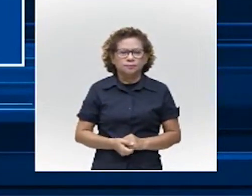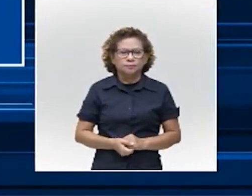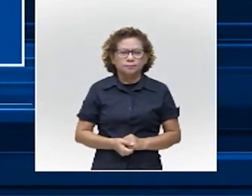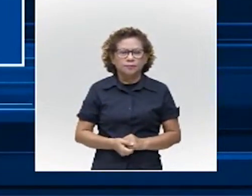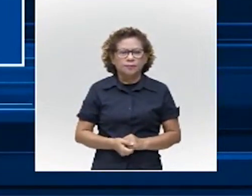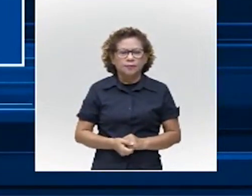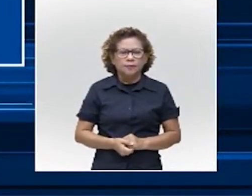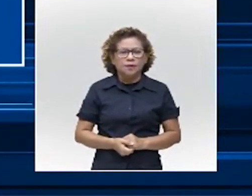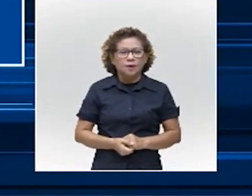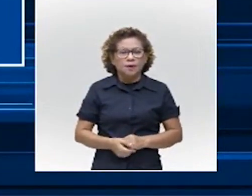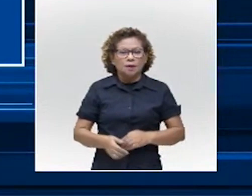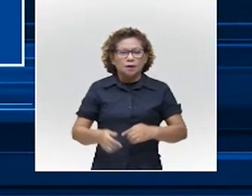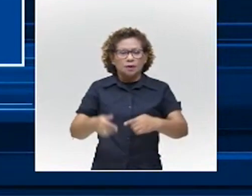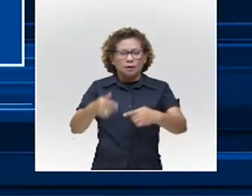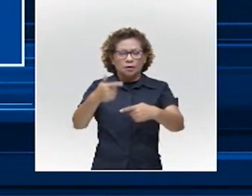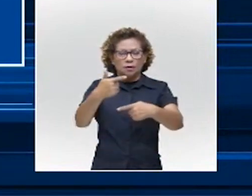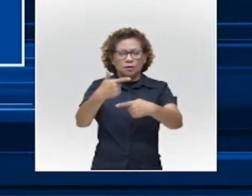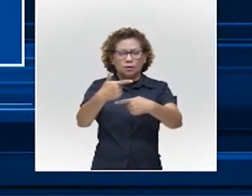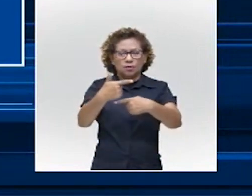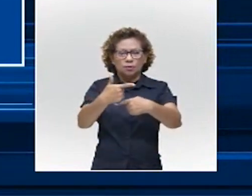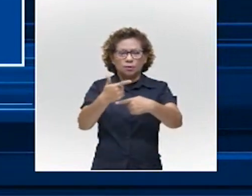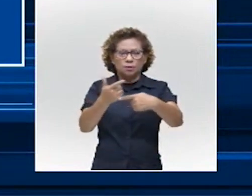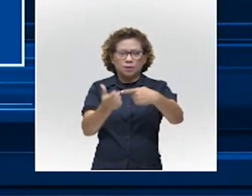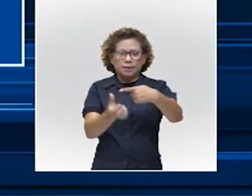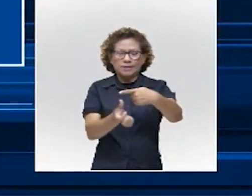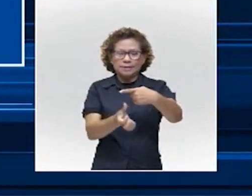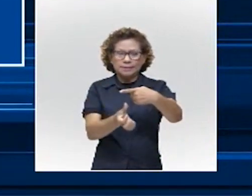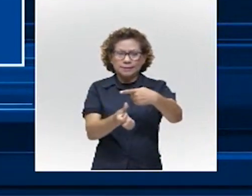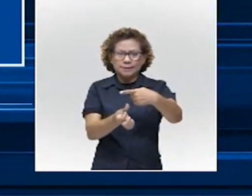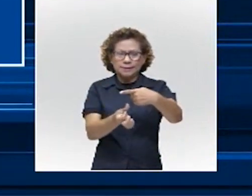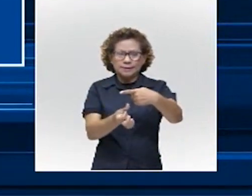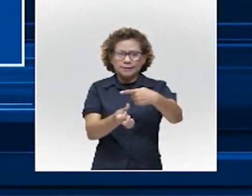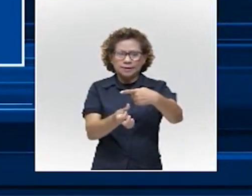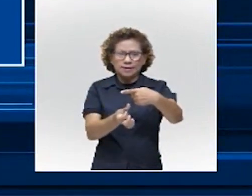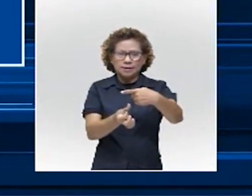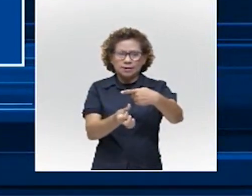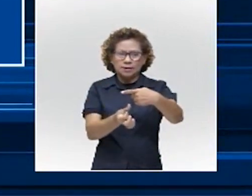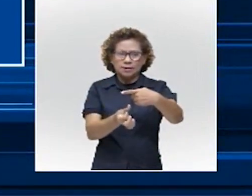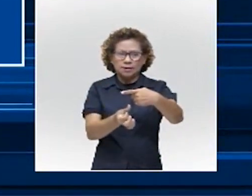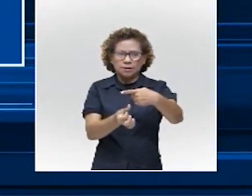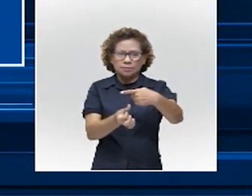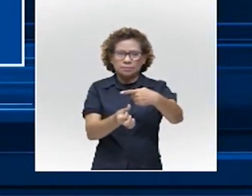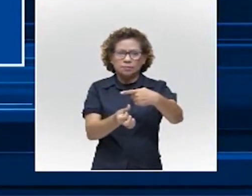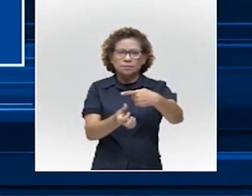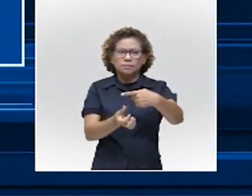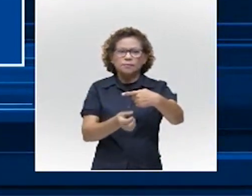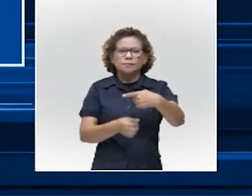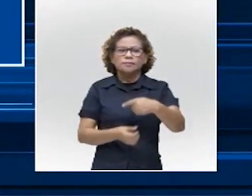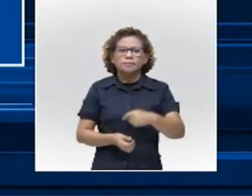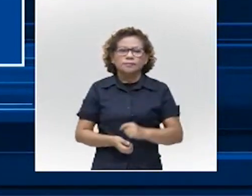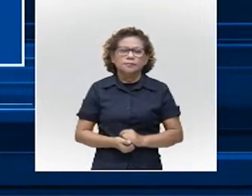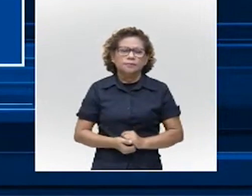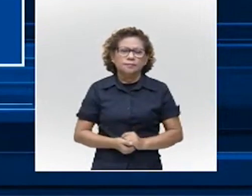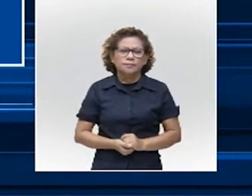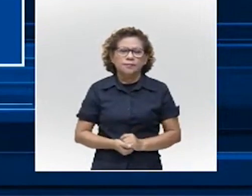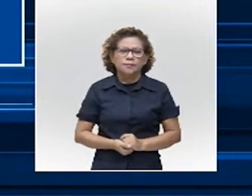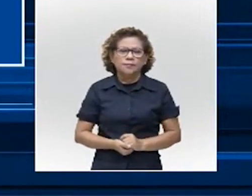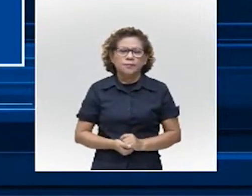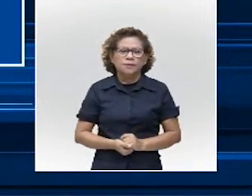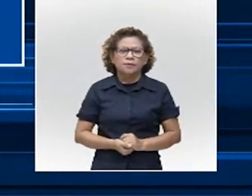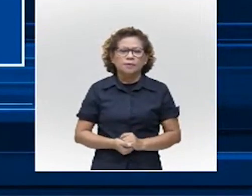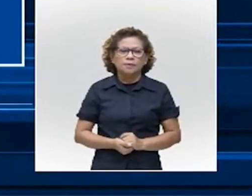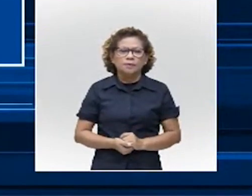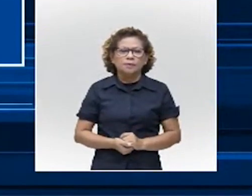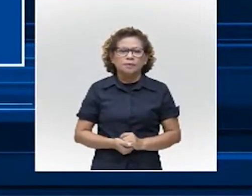sextos, eu simplifiquei, dividi por 3, dividi por 2, na verdade, e a gente obteve 1